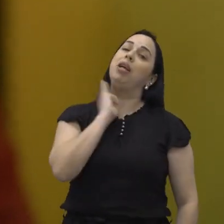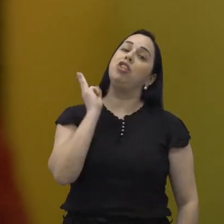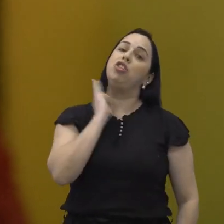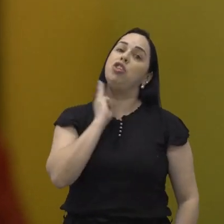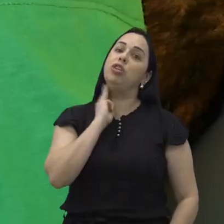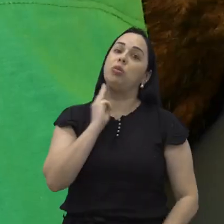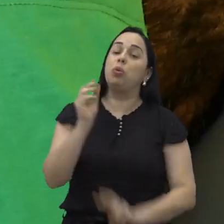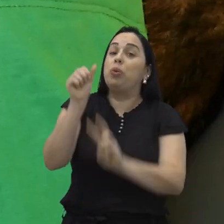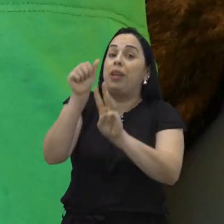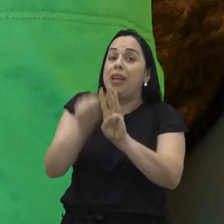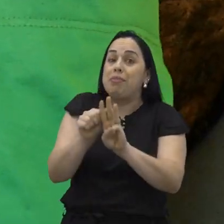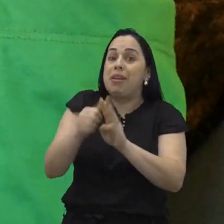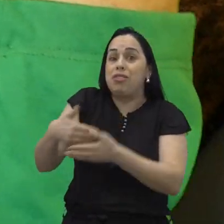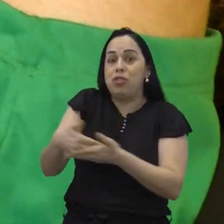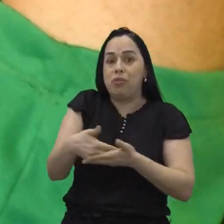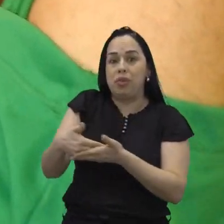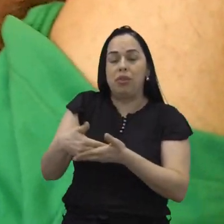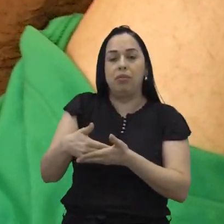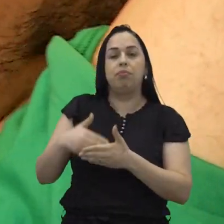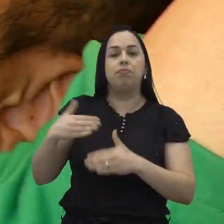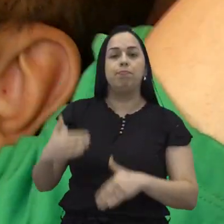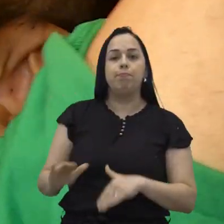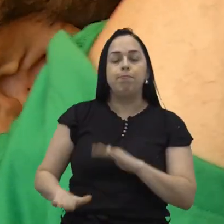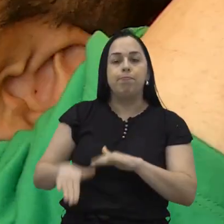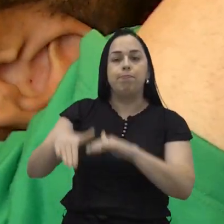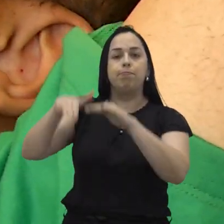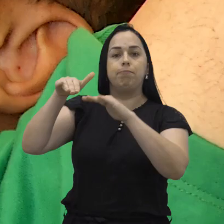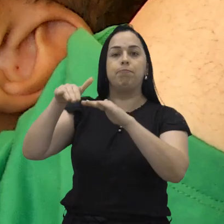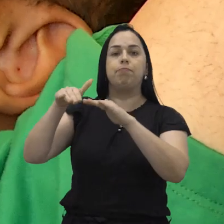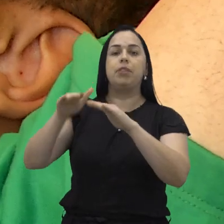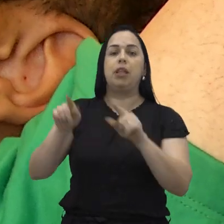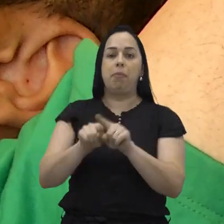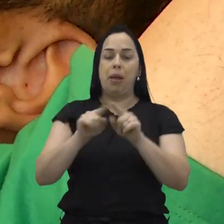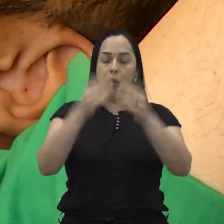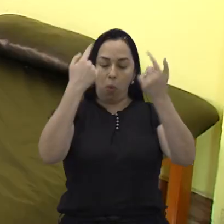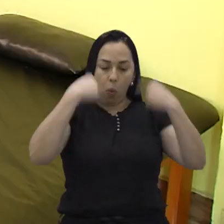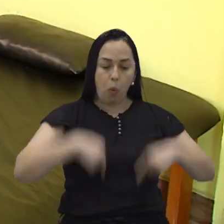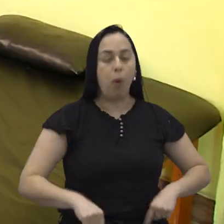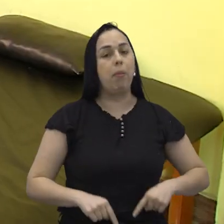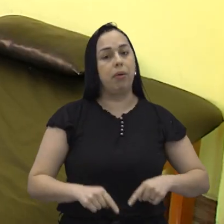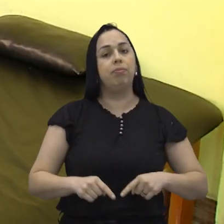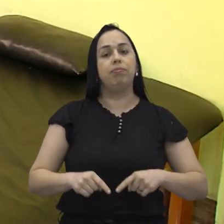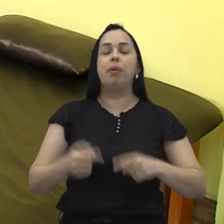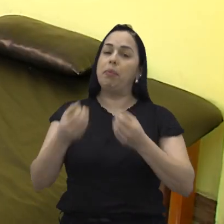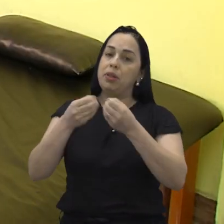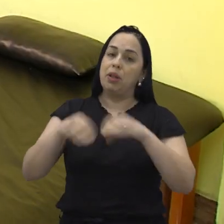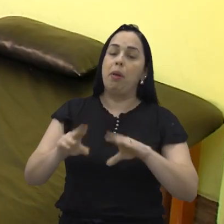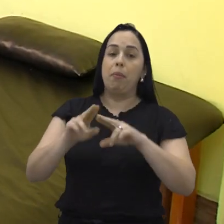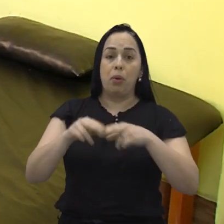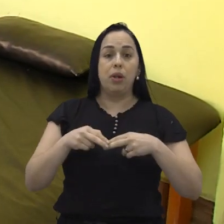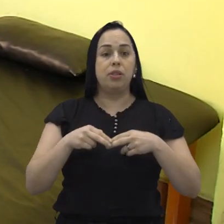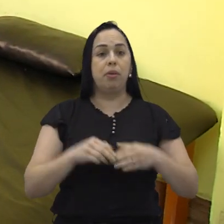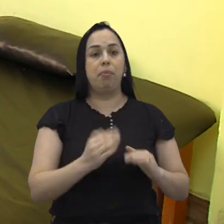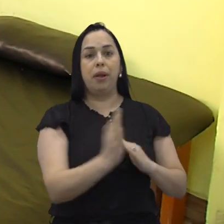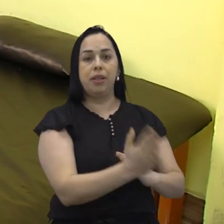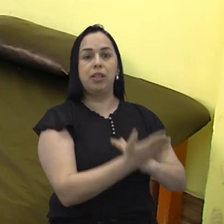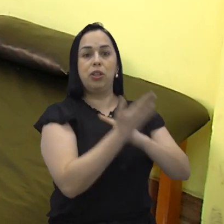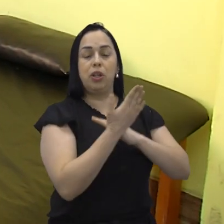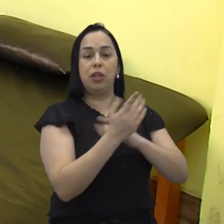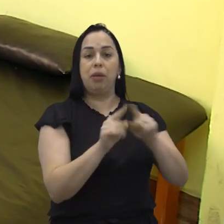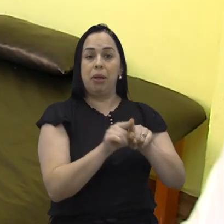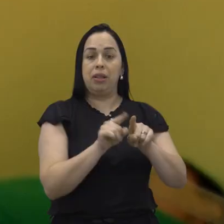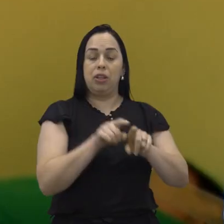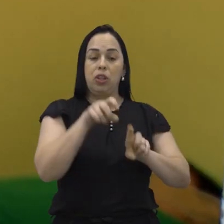3 meses. A doença afetou o desenvolvimento e a coordenação motora. Por conta disso, precisa do auxílio de cadeiras